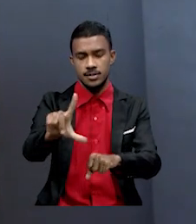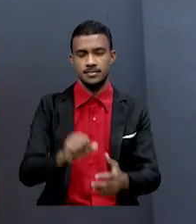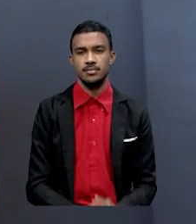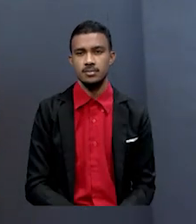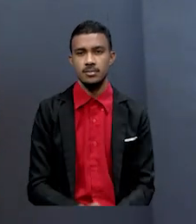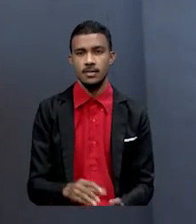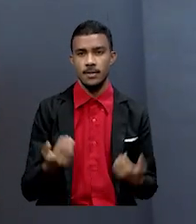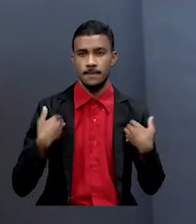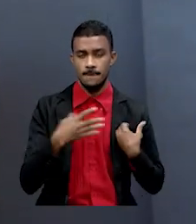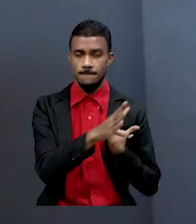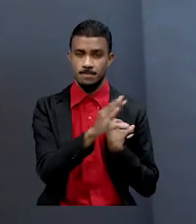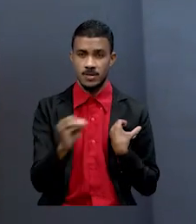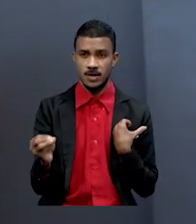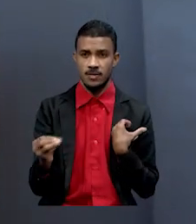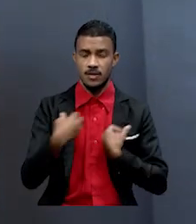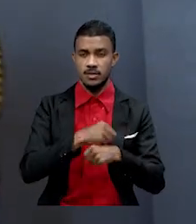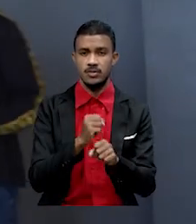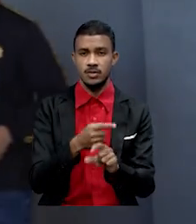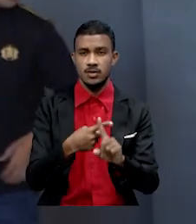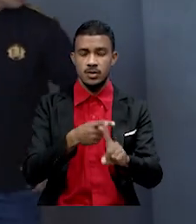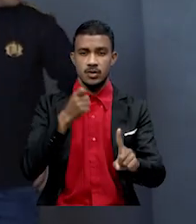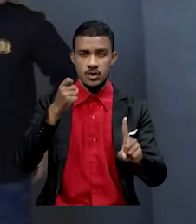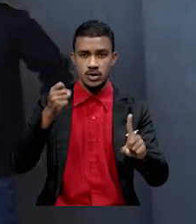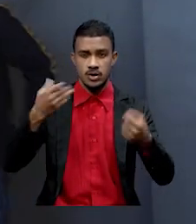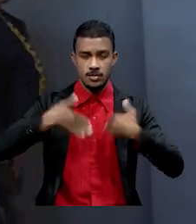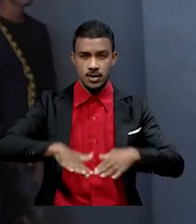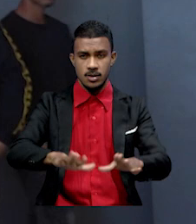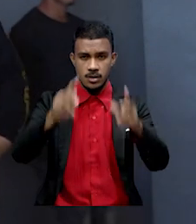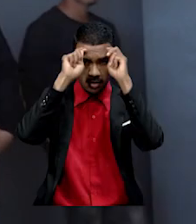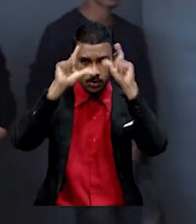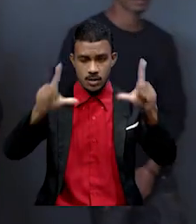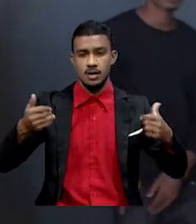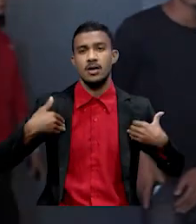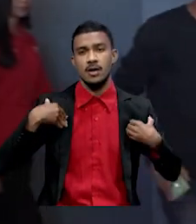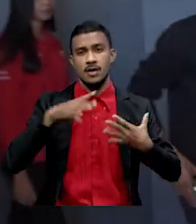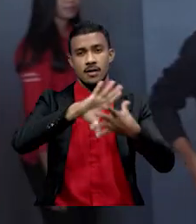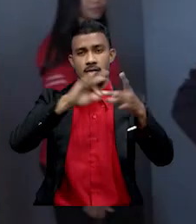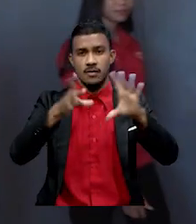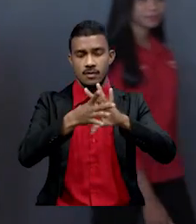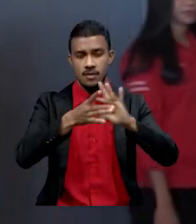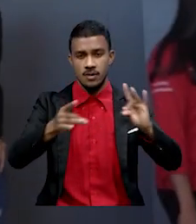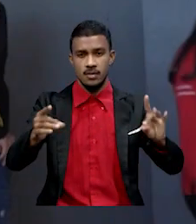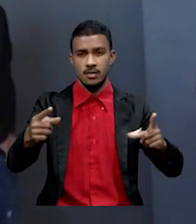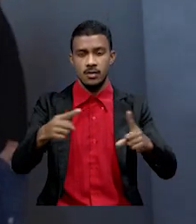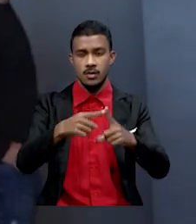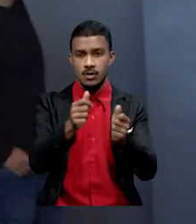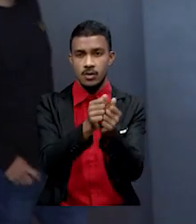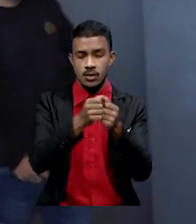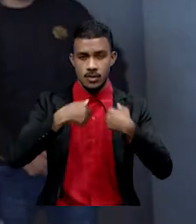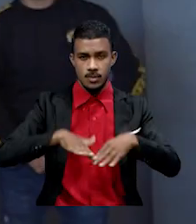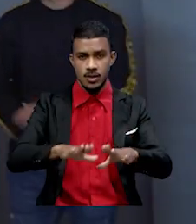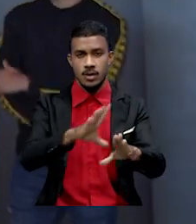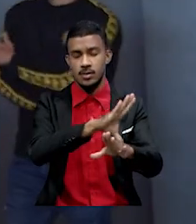no quadro daquilo que é a criação da Autoridade Marítima, Timor tem um instrumento para exercer a autoridade do Estado no mar